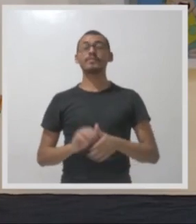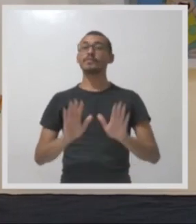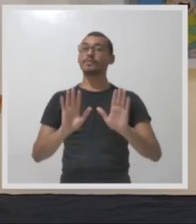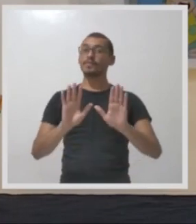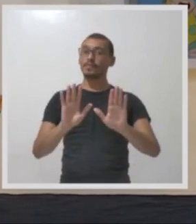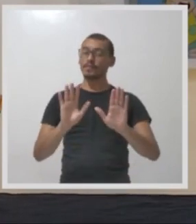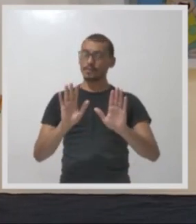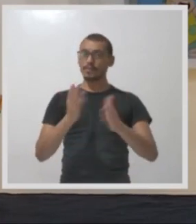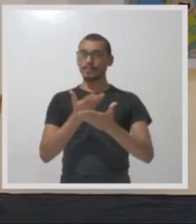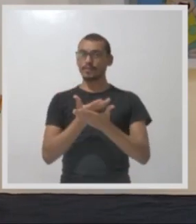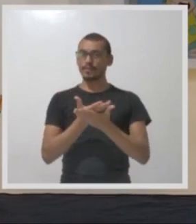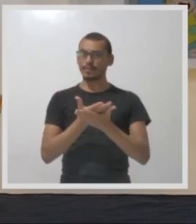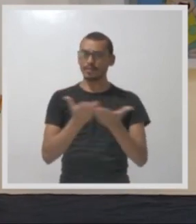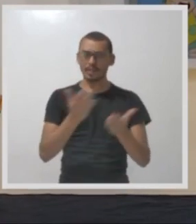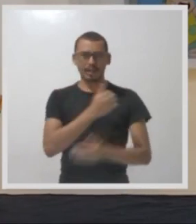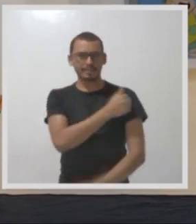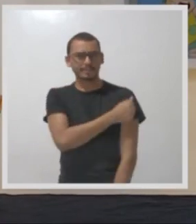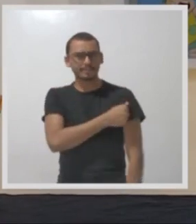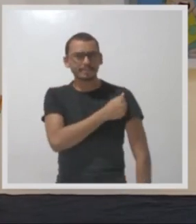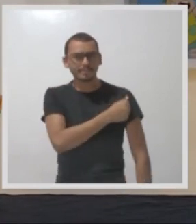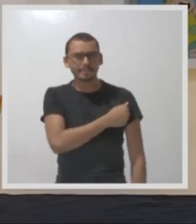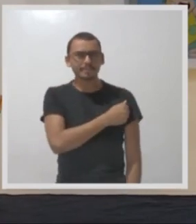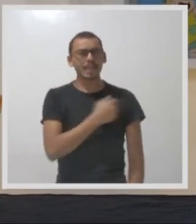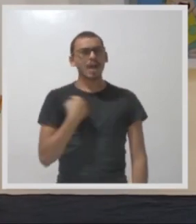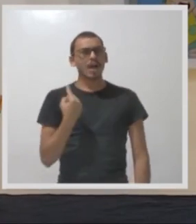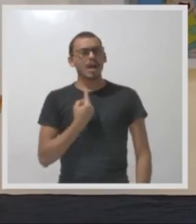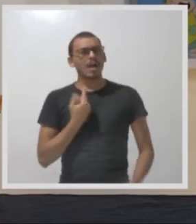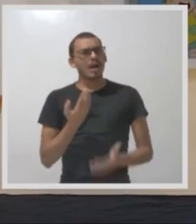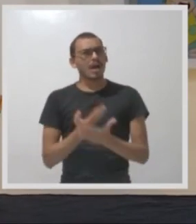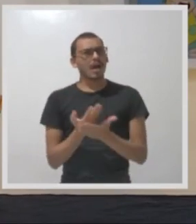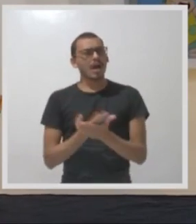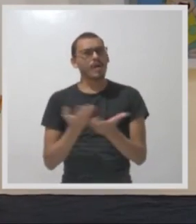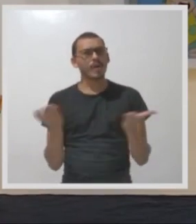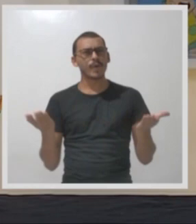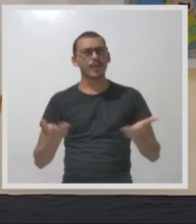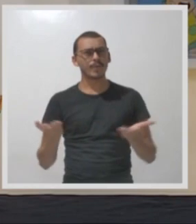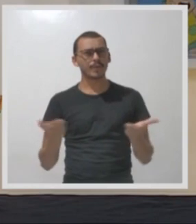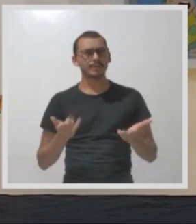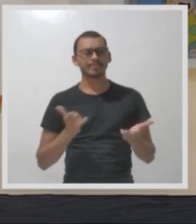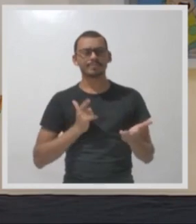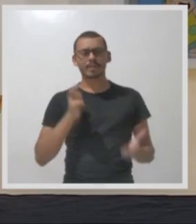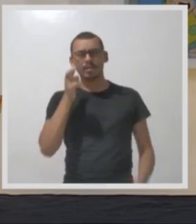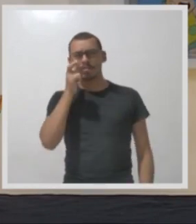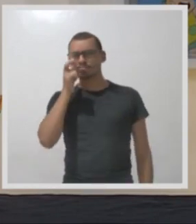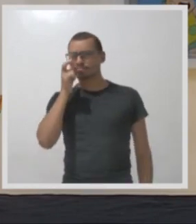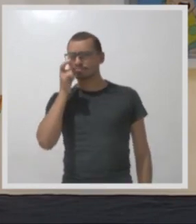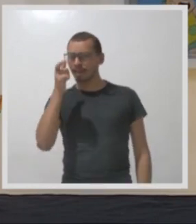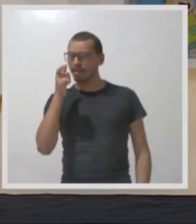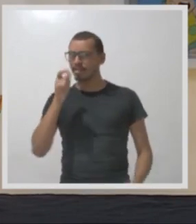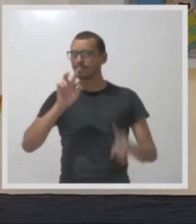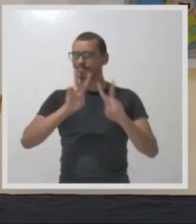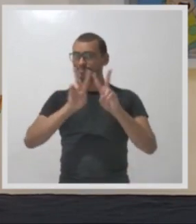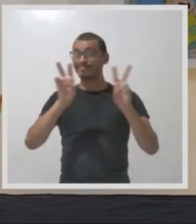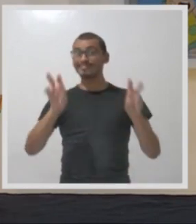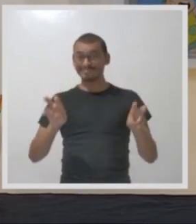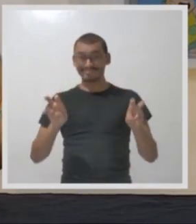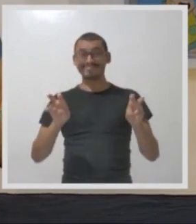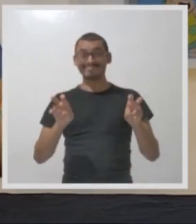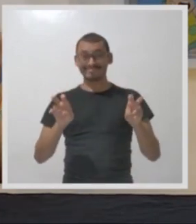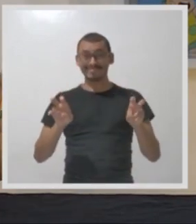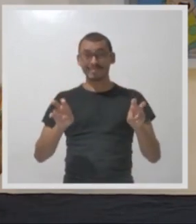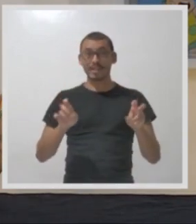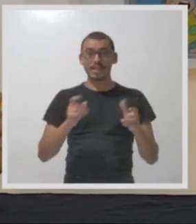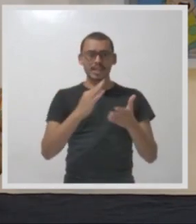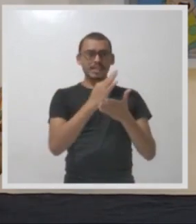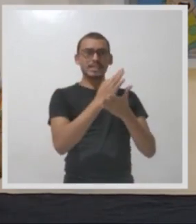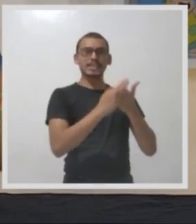Meninos e meninas, a nossa aula vai falar sobre um assunto muito interessante. E o título é Texto para